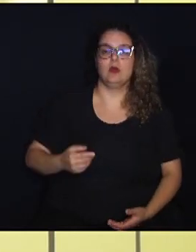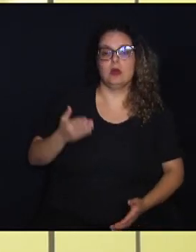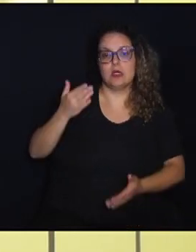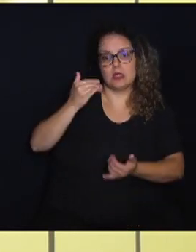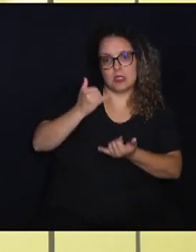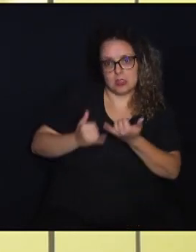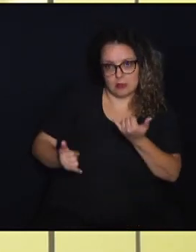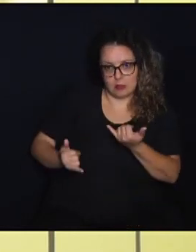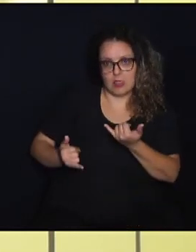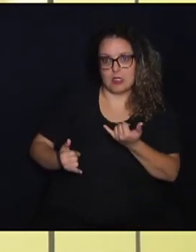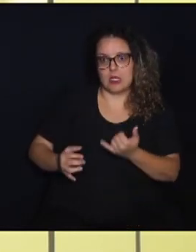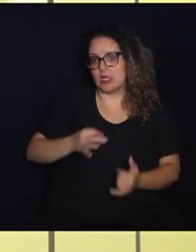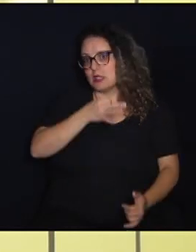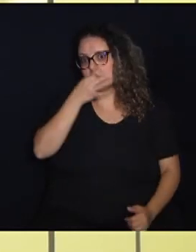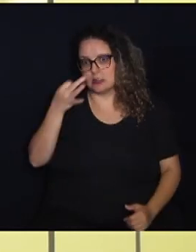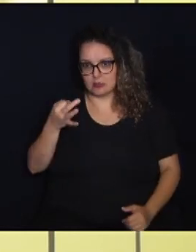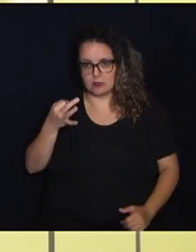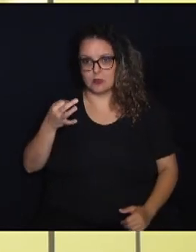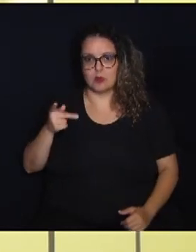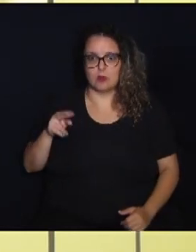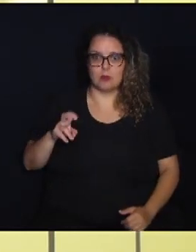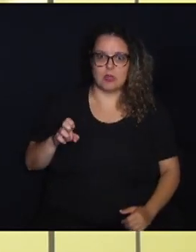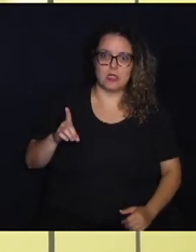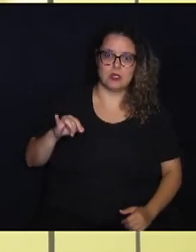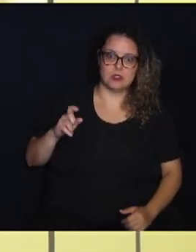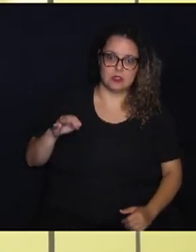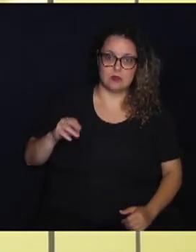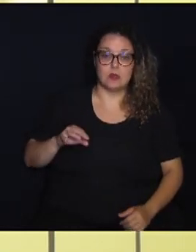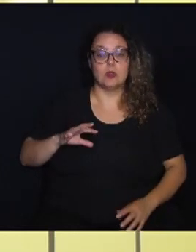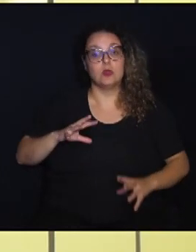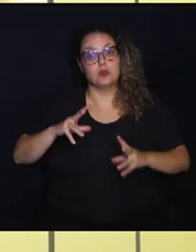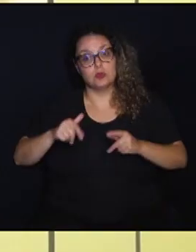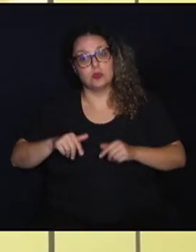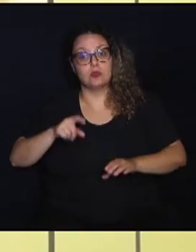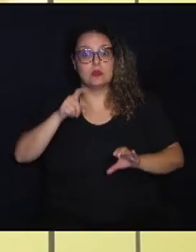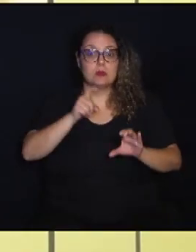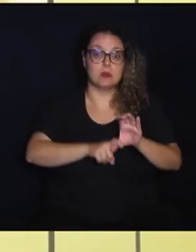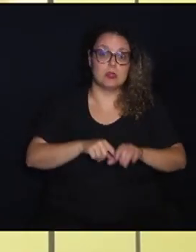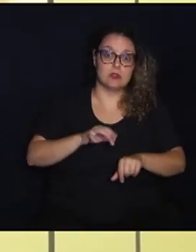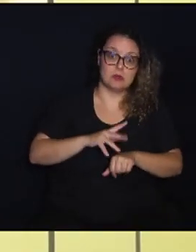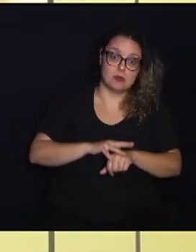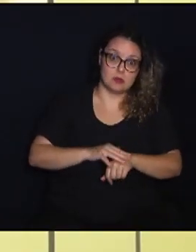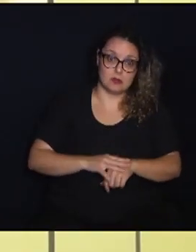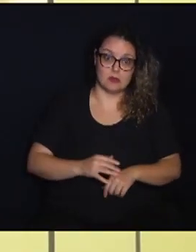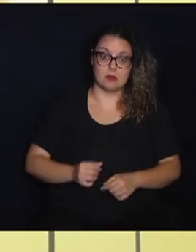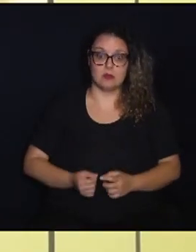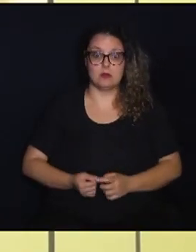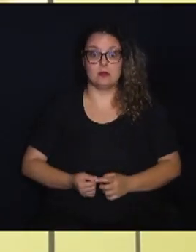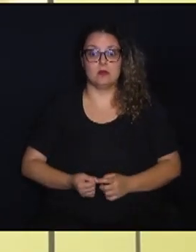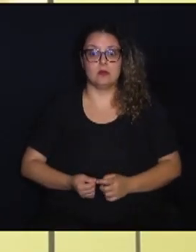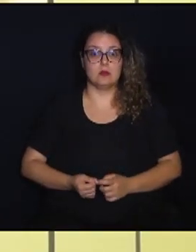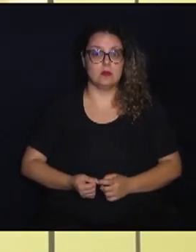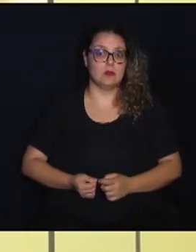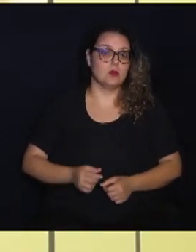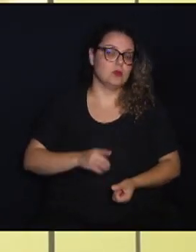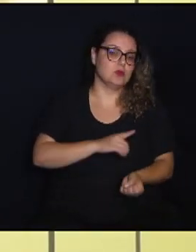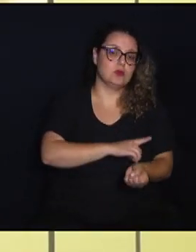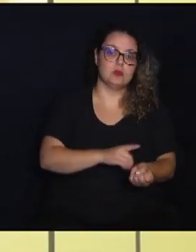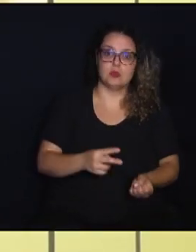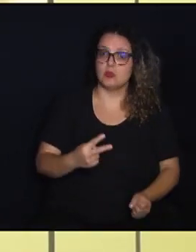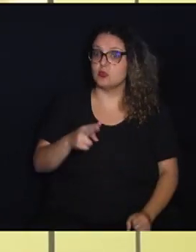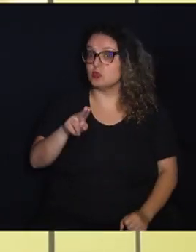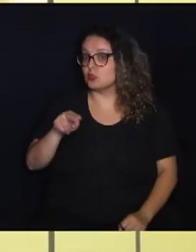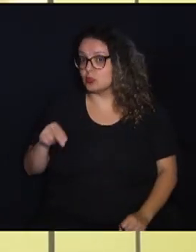bem. Entendeu? Então, assim, tudo vai da patologia que a pessoa tem. Tá. Mas o diabético jamais pode treinar em